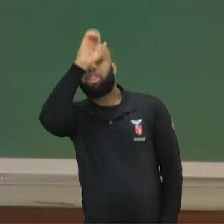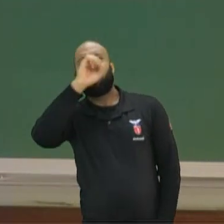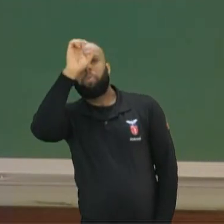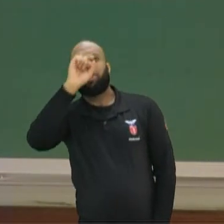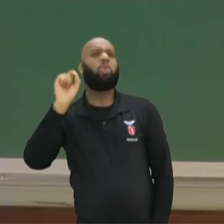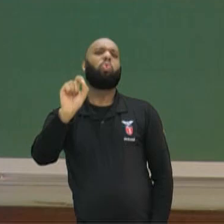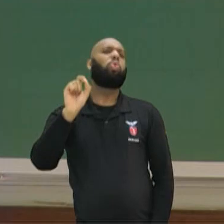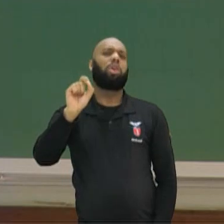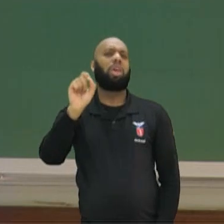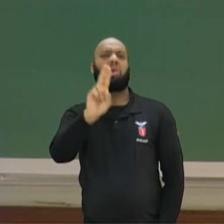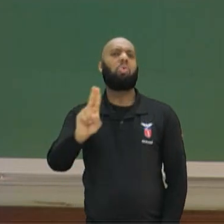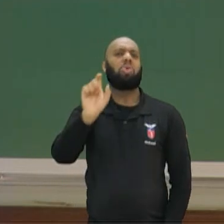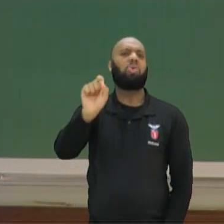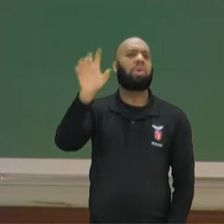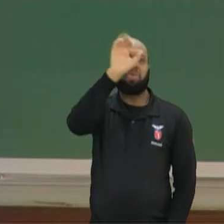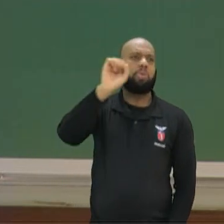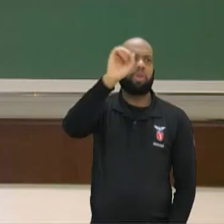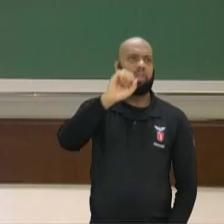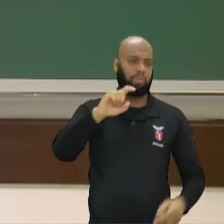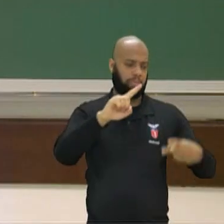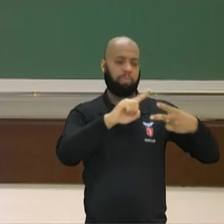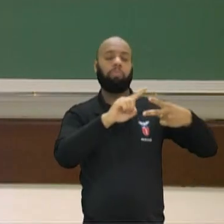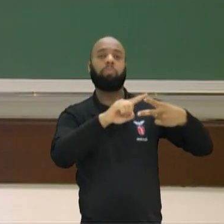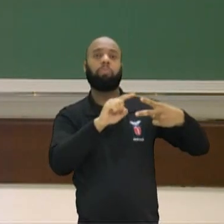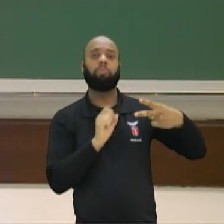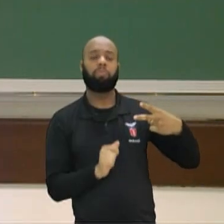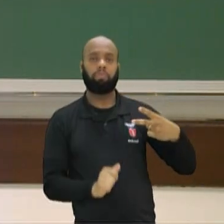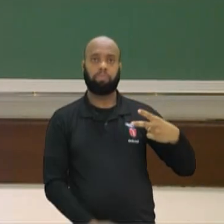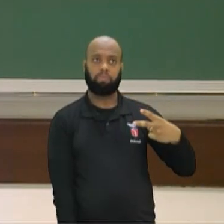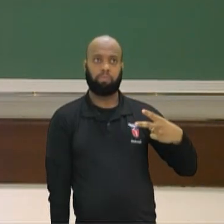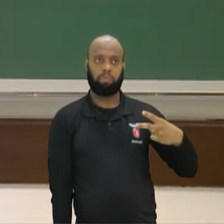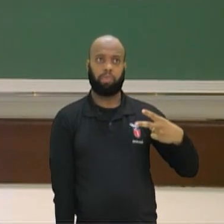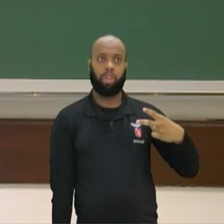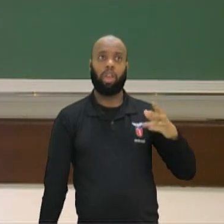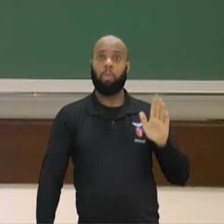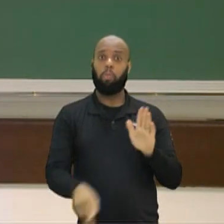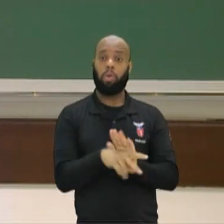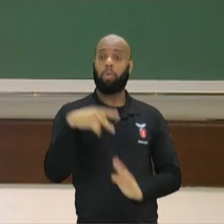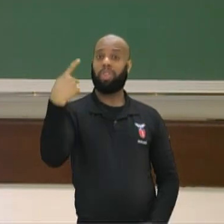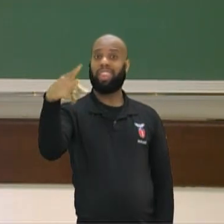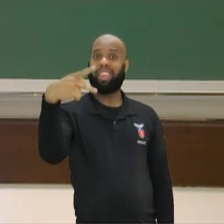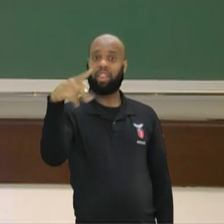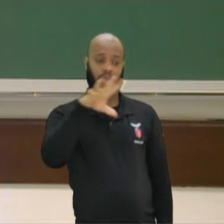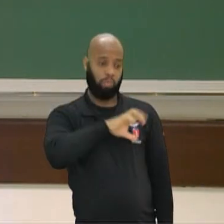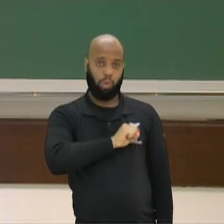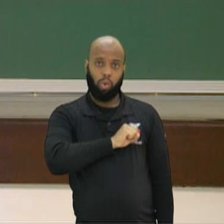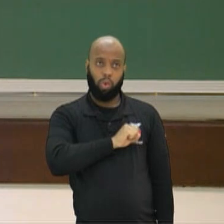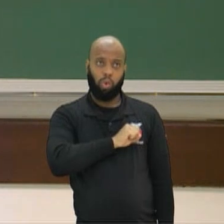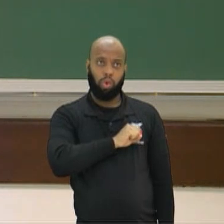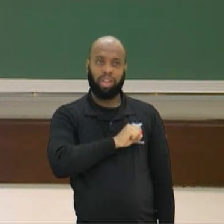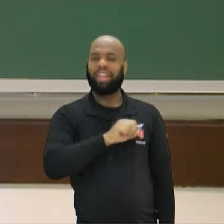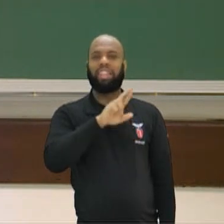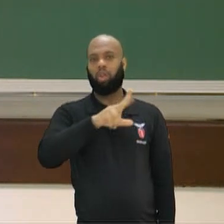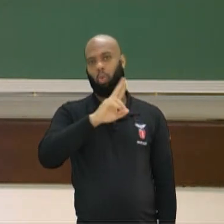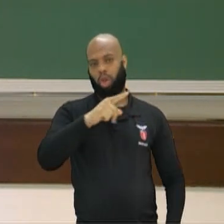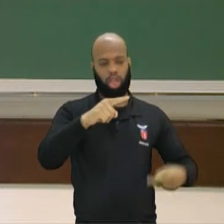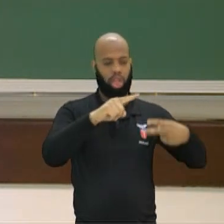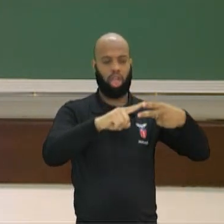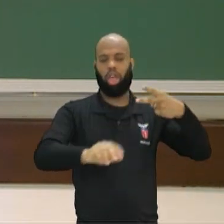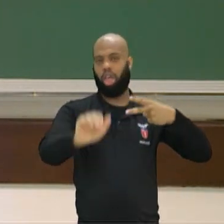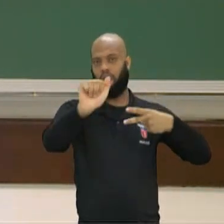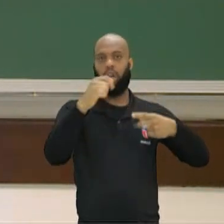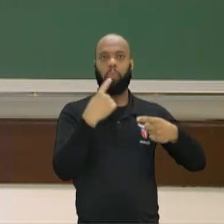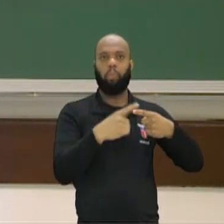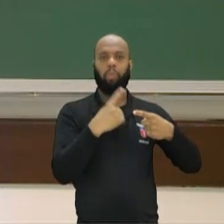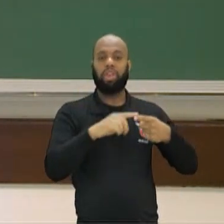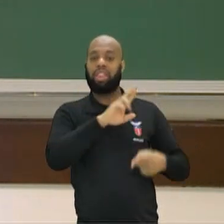do quê? Alternativa A, from your love, do seu amor. Não seria a letra A justamente porque não